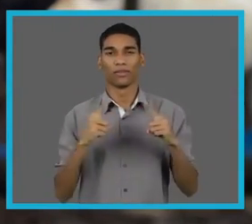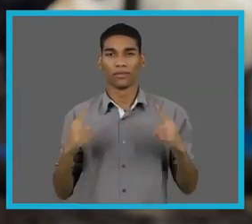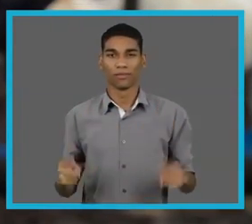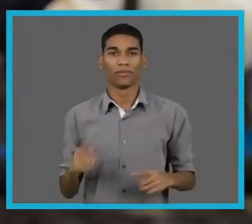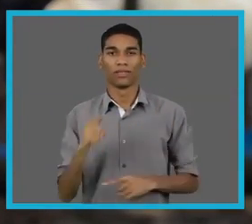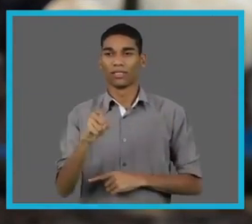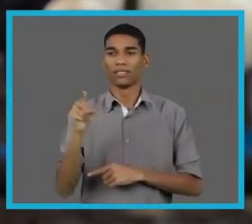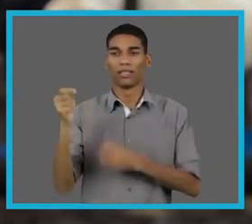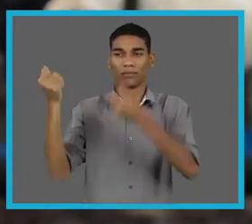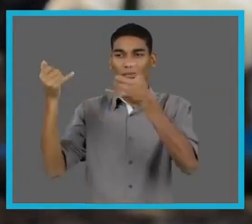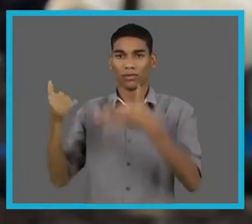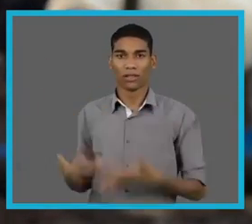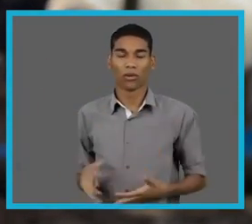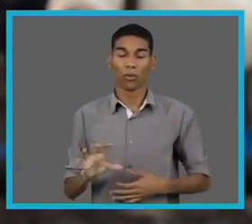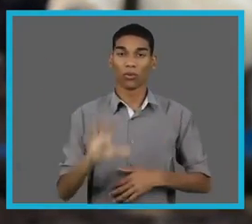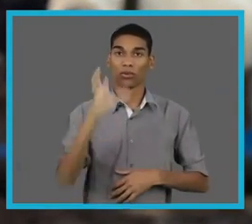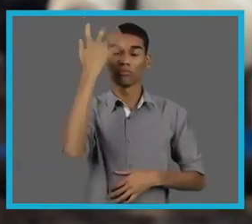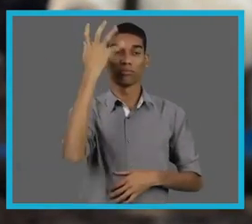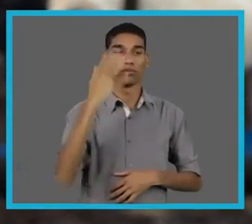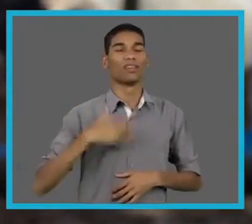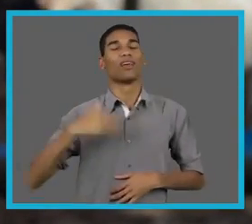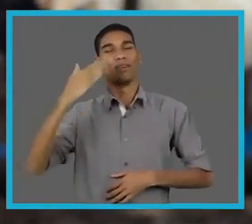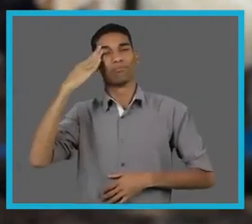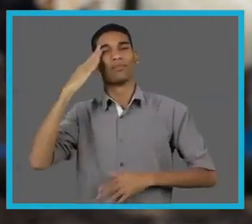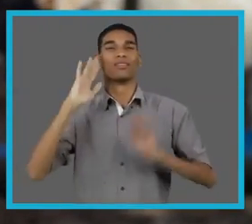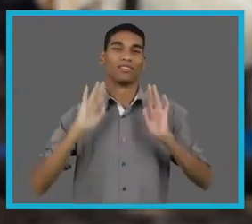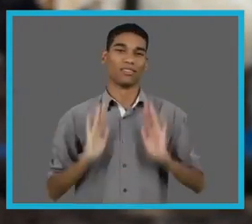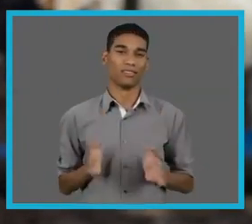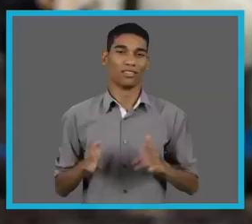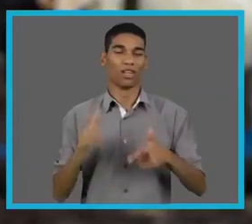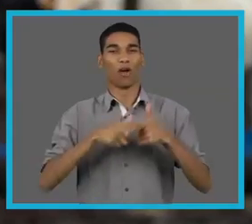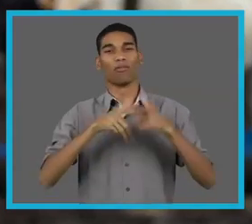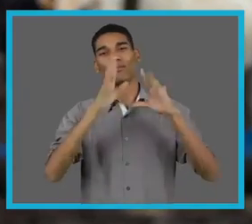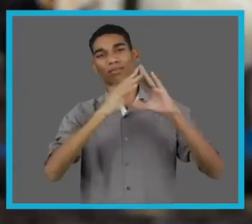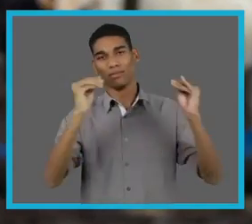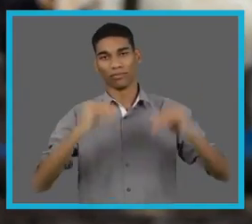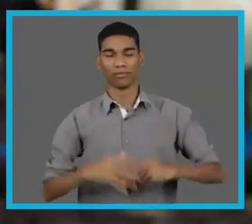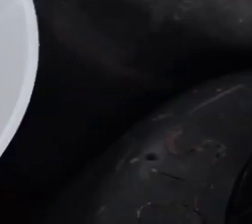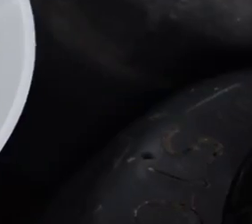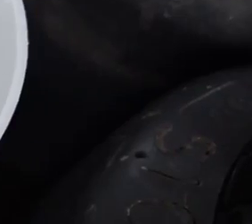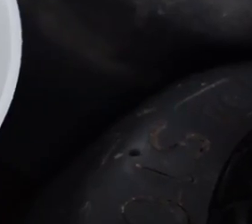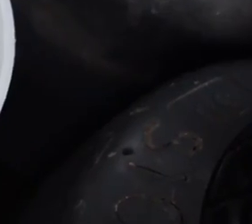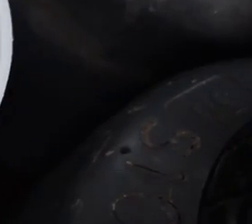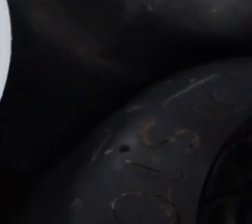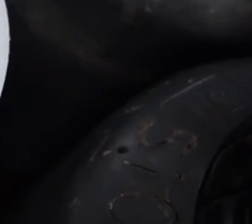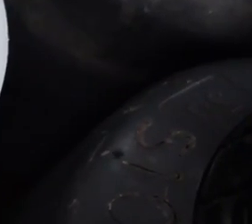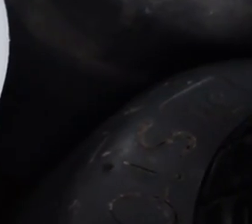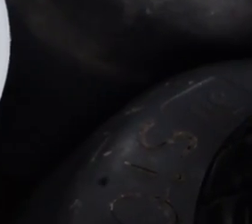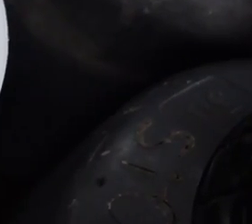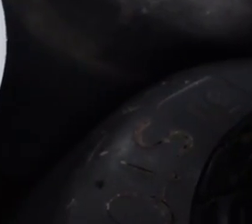propriedade, mas daí ele contando, quando acontecer na tua, você já sabe como resolver.